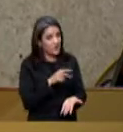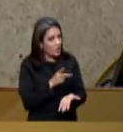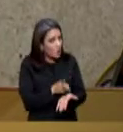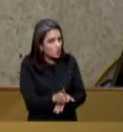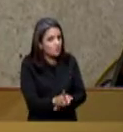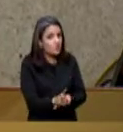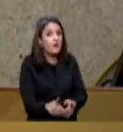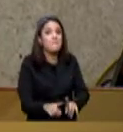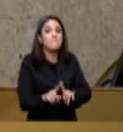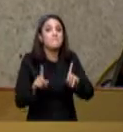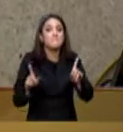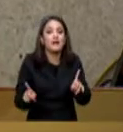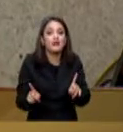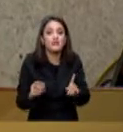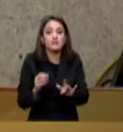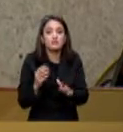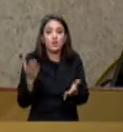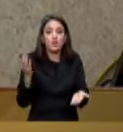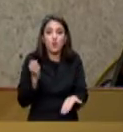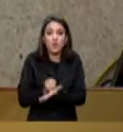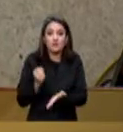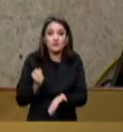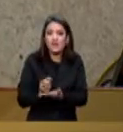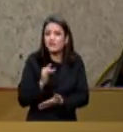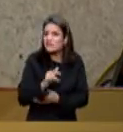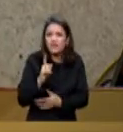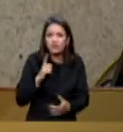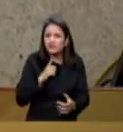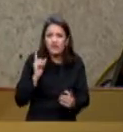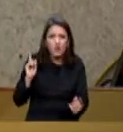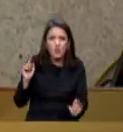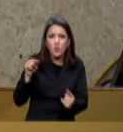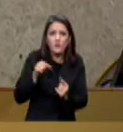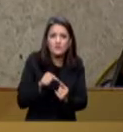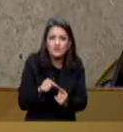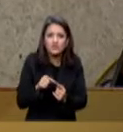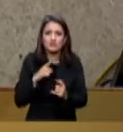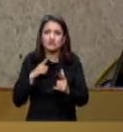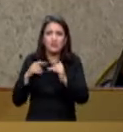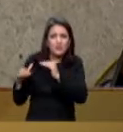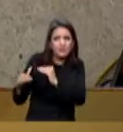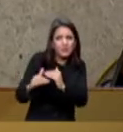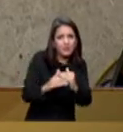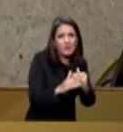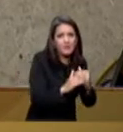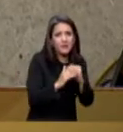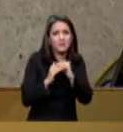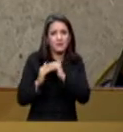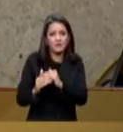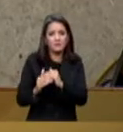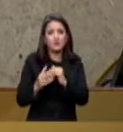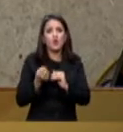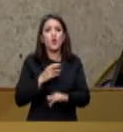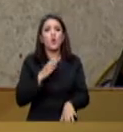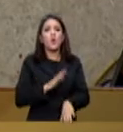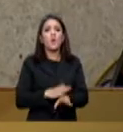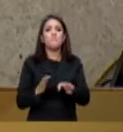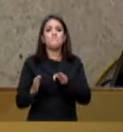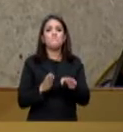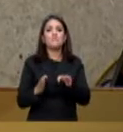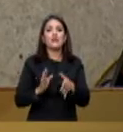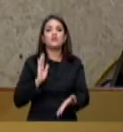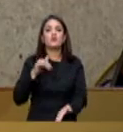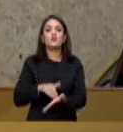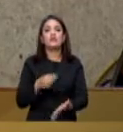os contratos que não possuírem metas de universalização e prazos que terão até 31